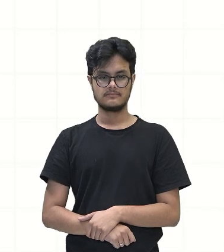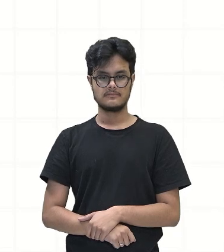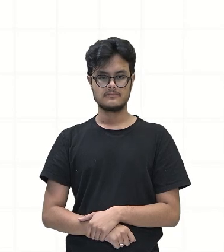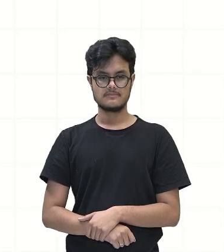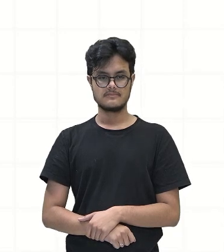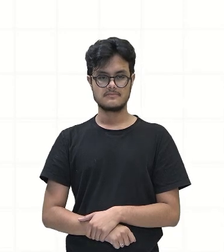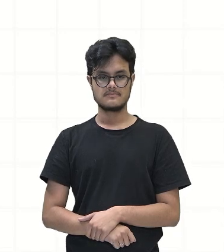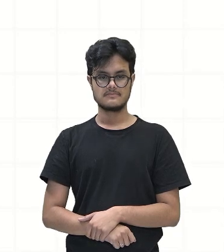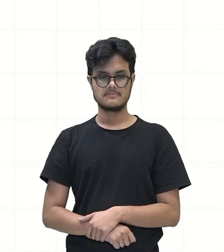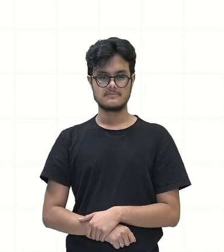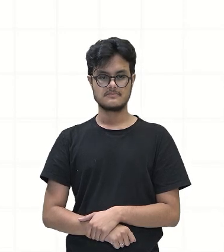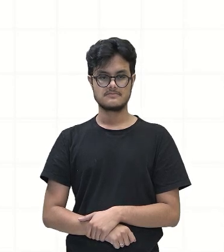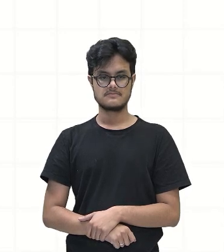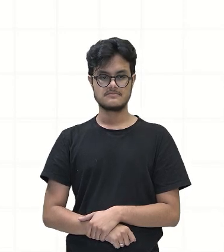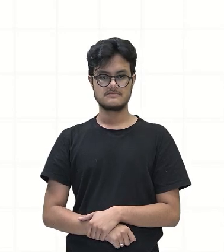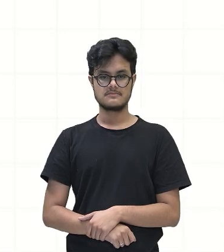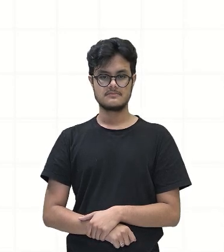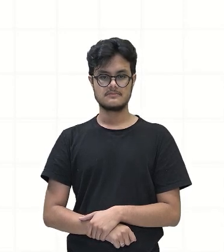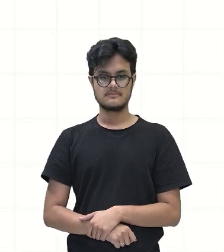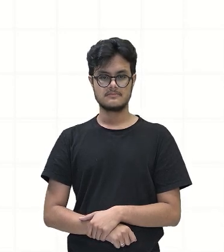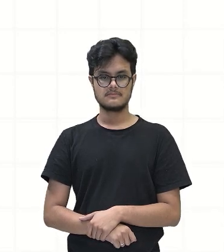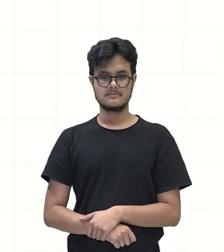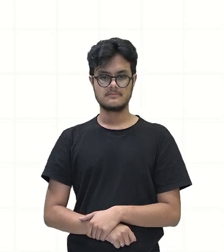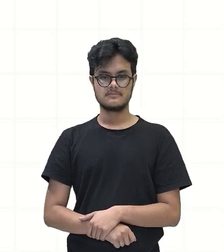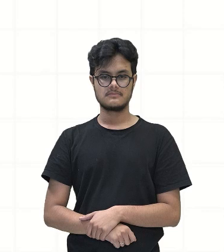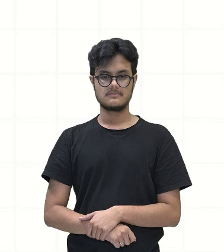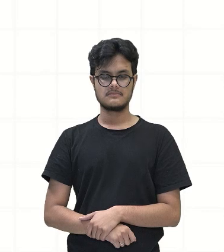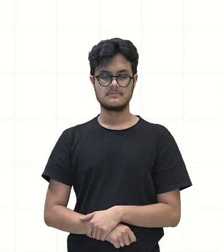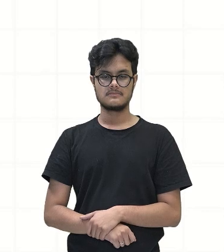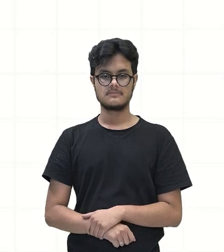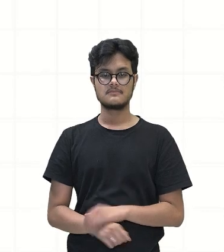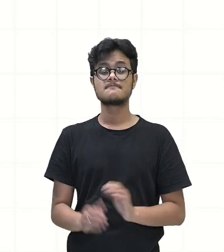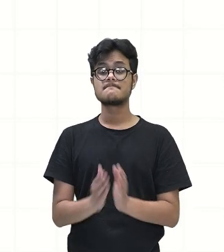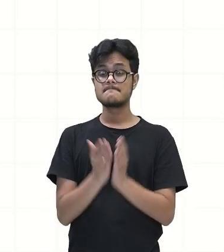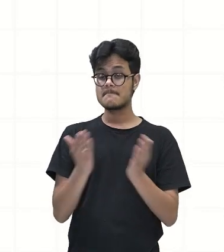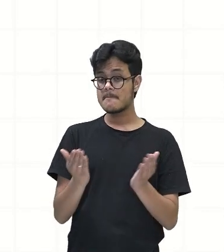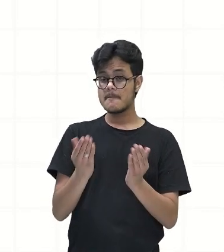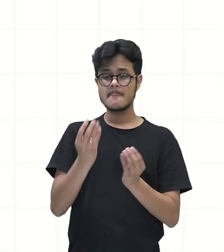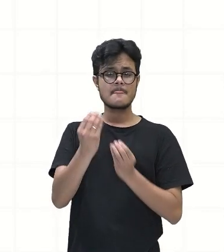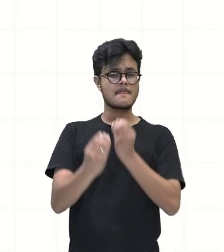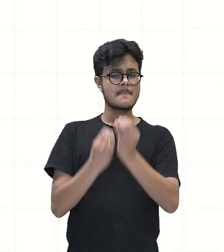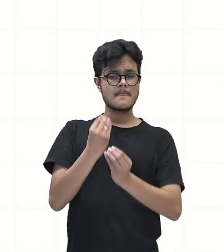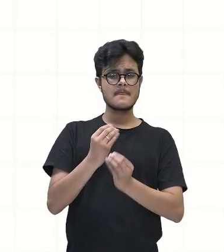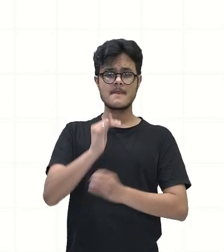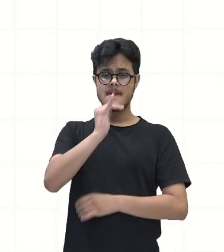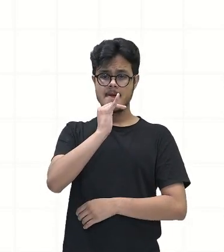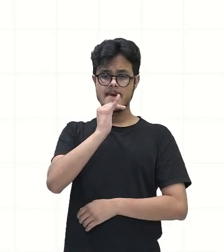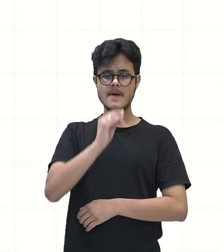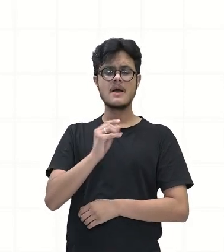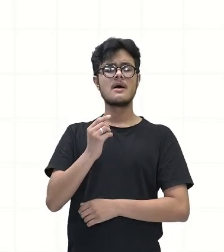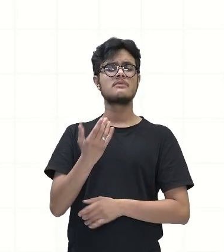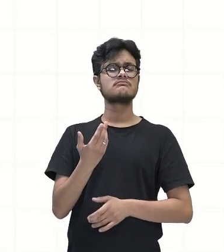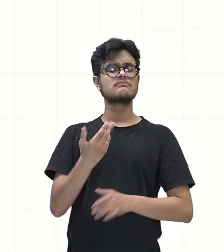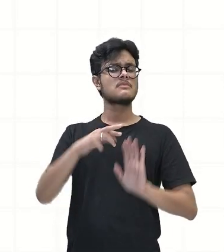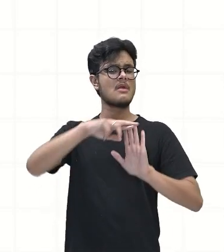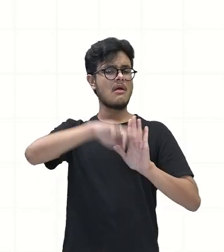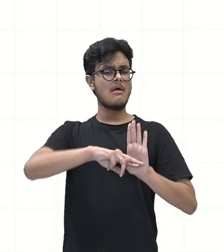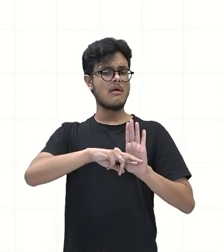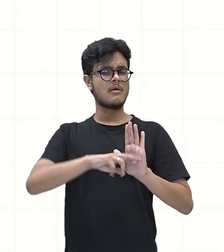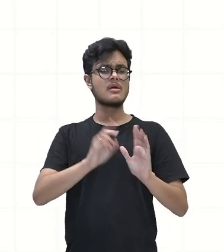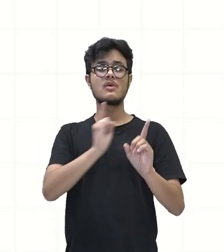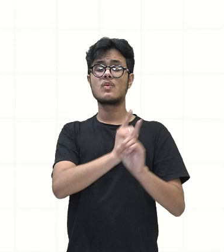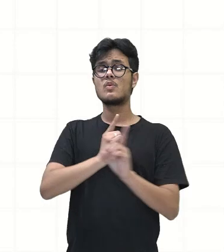lados aqui indicam os 2 catetos, certo? Então, como é que vai ficar a fórmula para encontrar